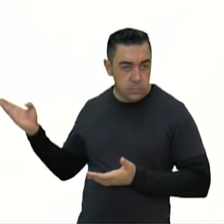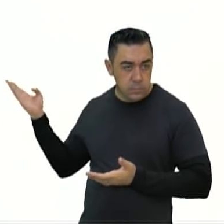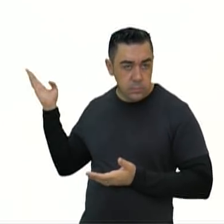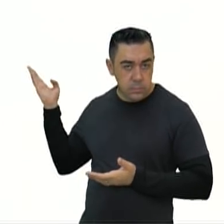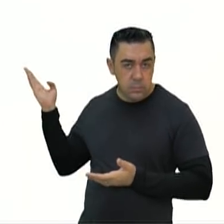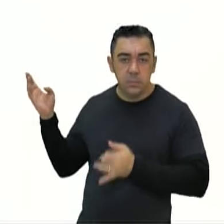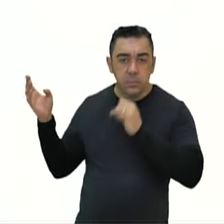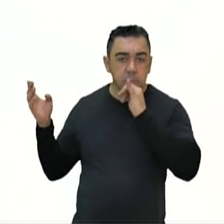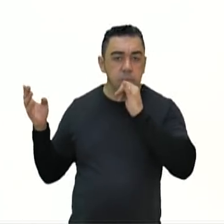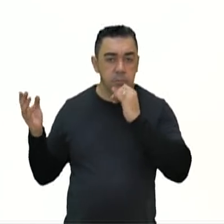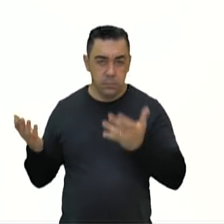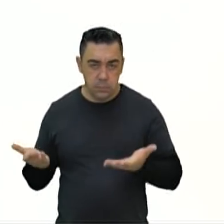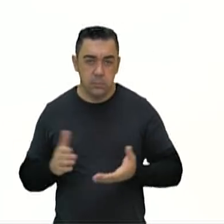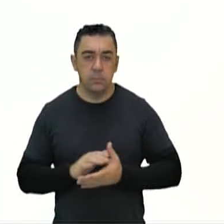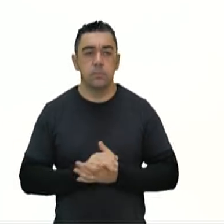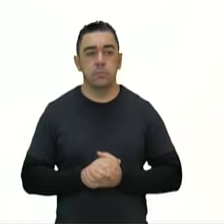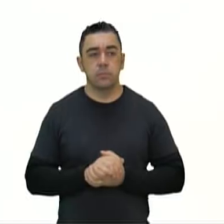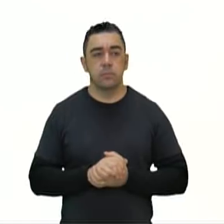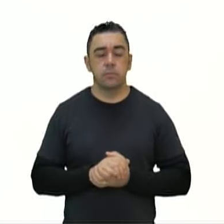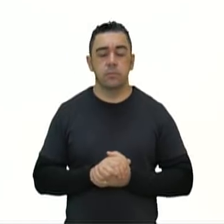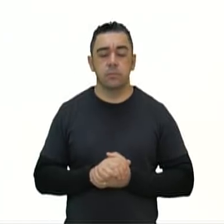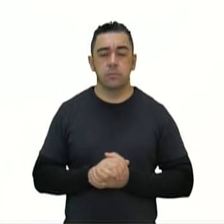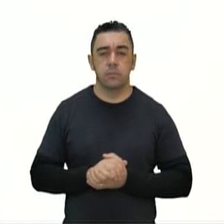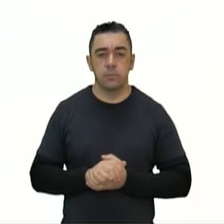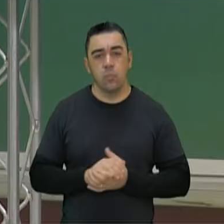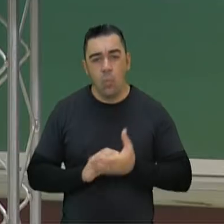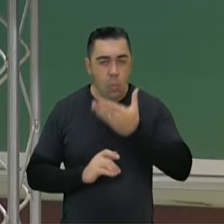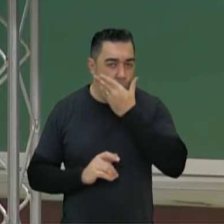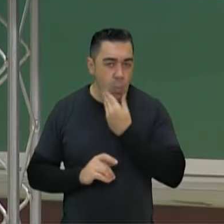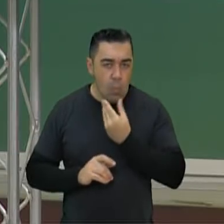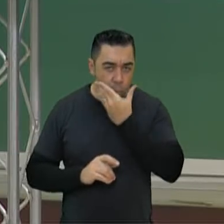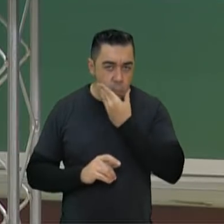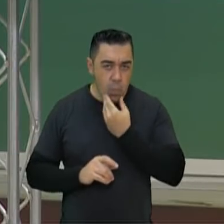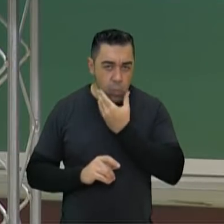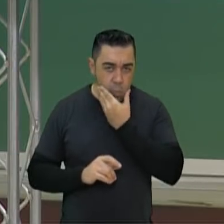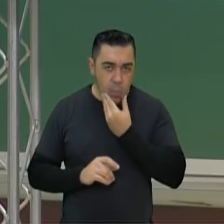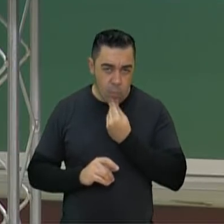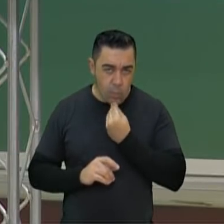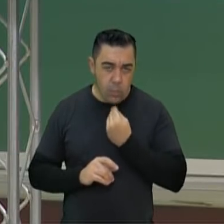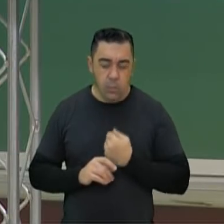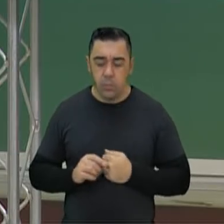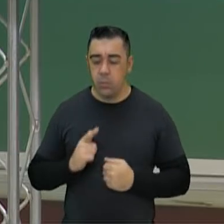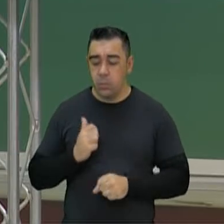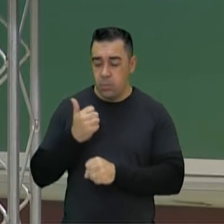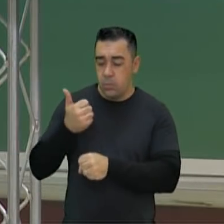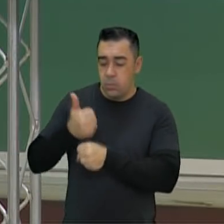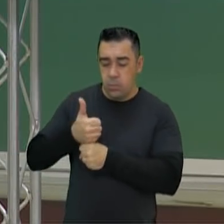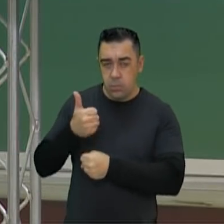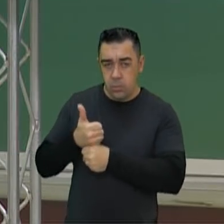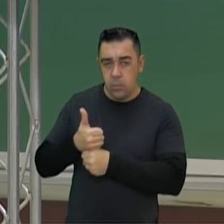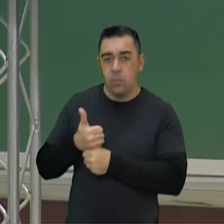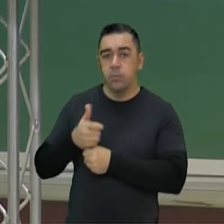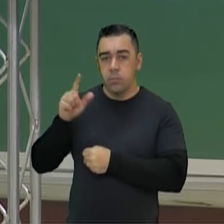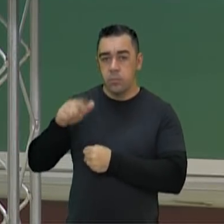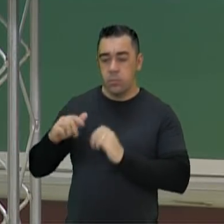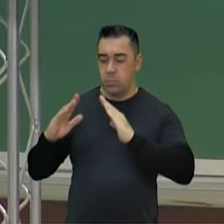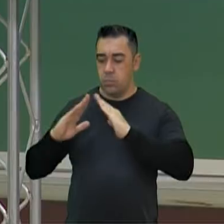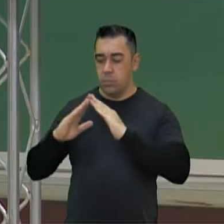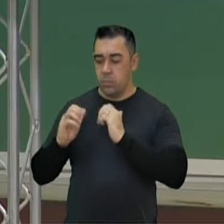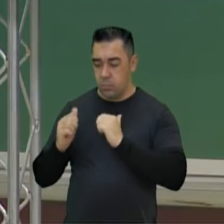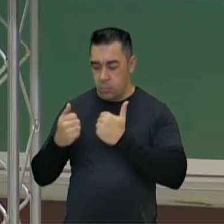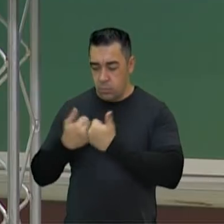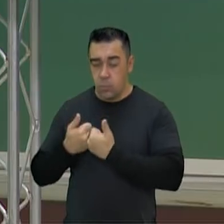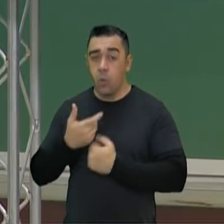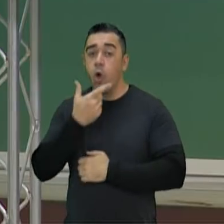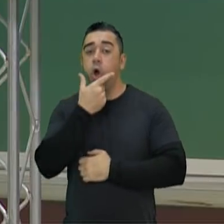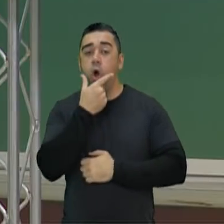Veja neste exemplo. Seu Antônio é dono de uma padaria. Lá, Juca toma café